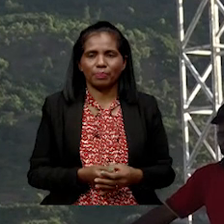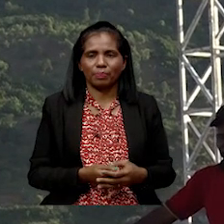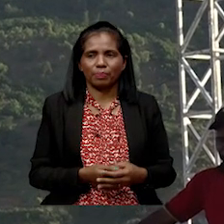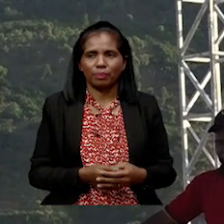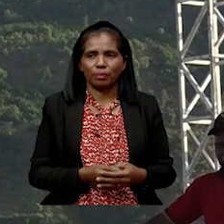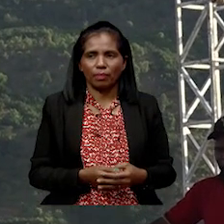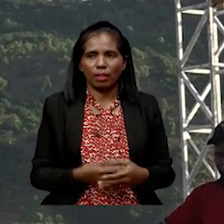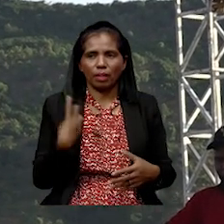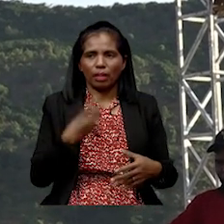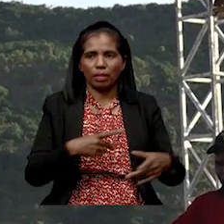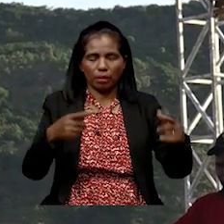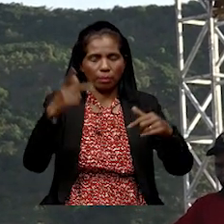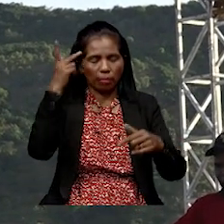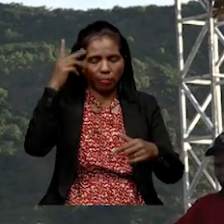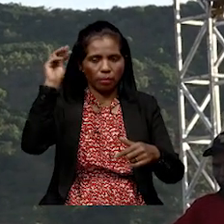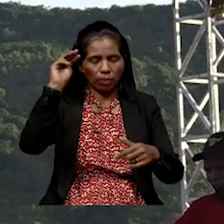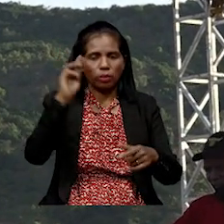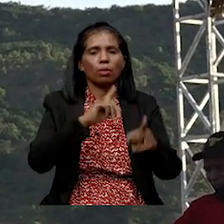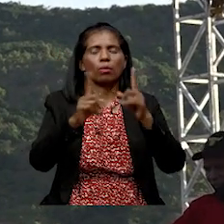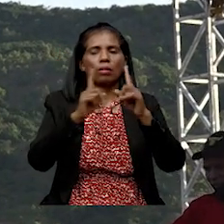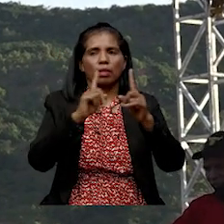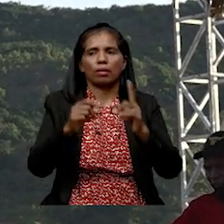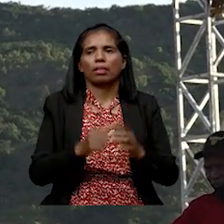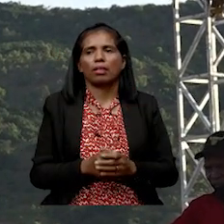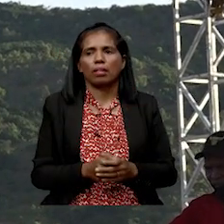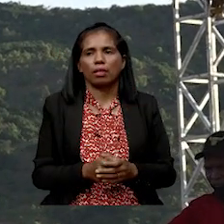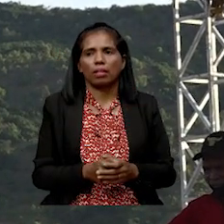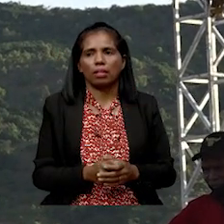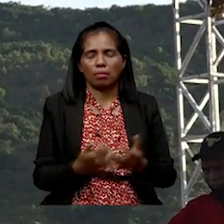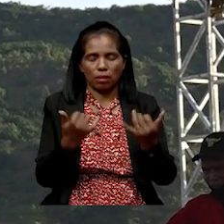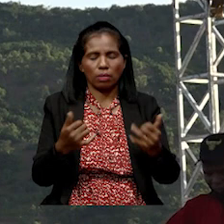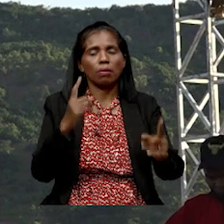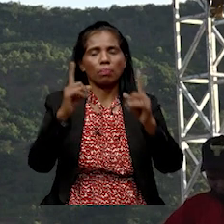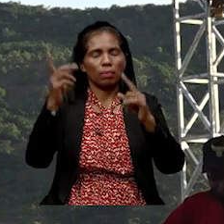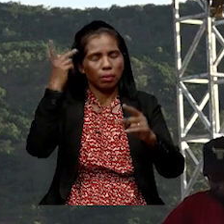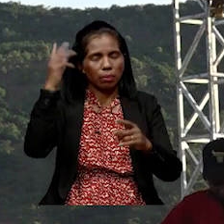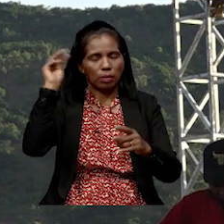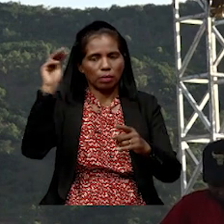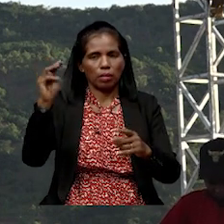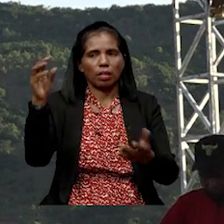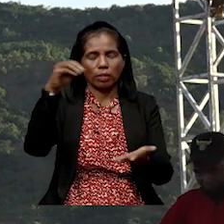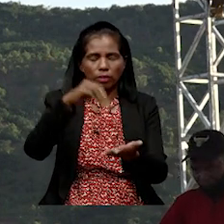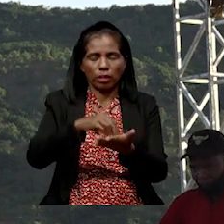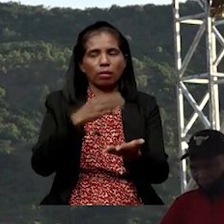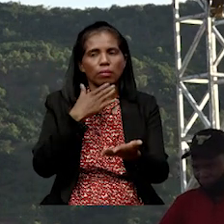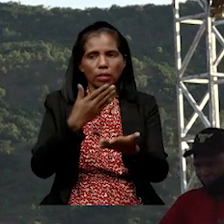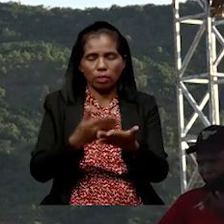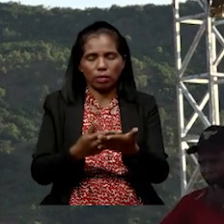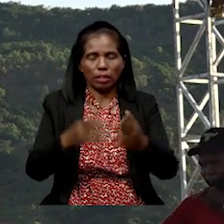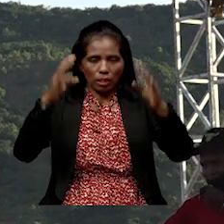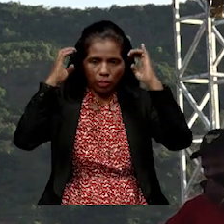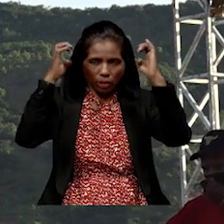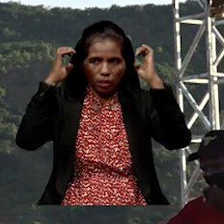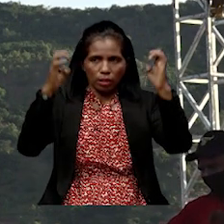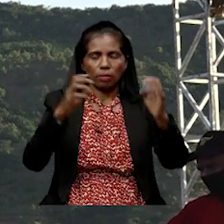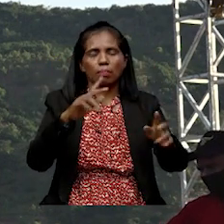Nem com o primeiro-ministro Colliora. Nem com o primeiro-ministro Colliora. A que investe de agricultura e educação